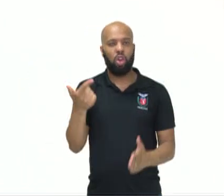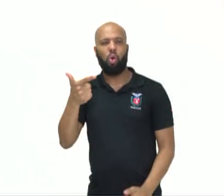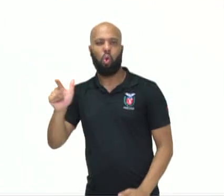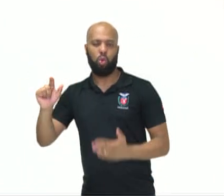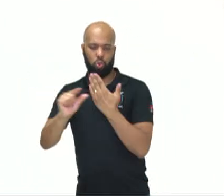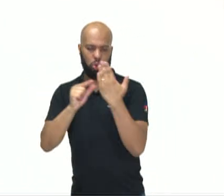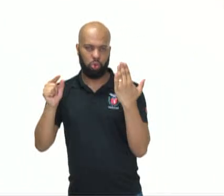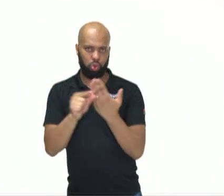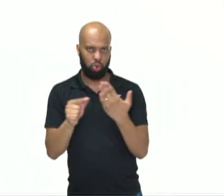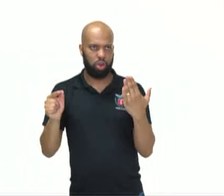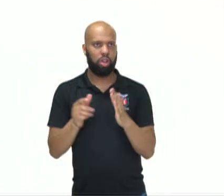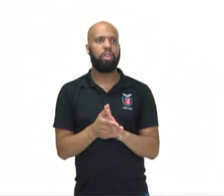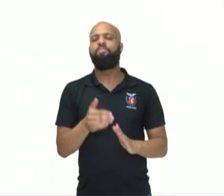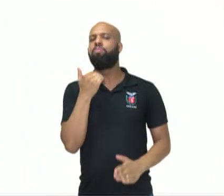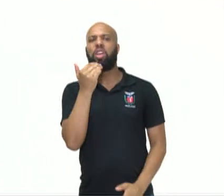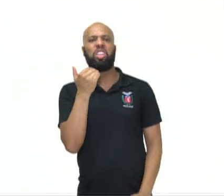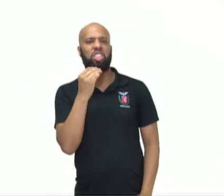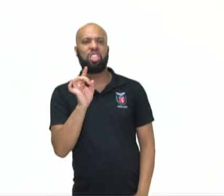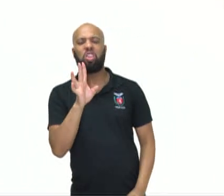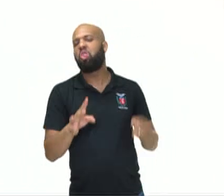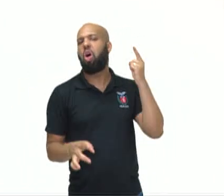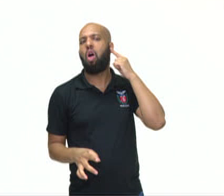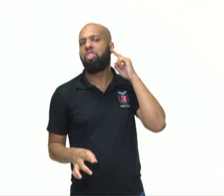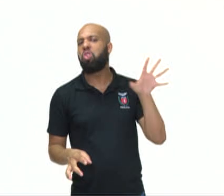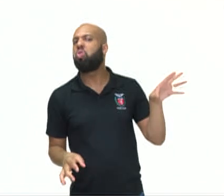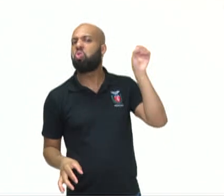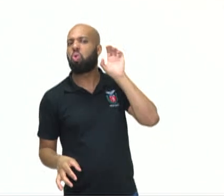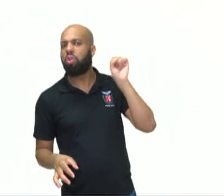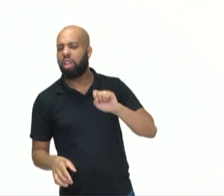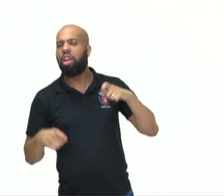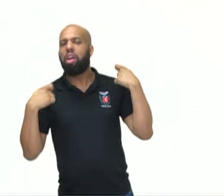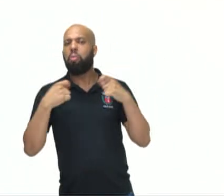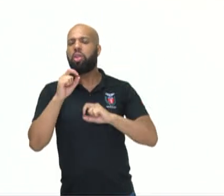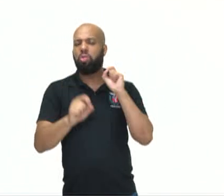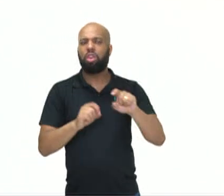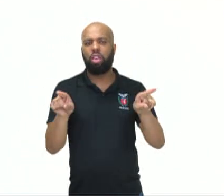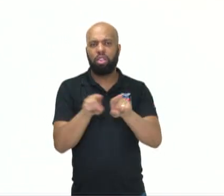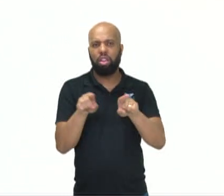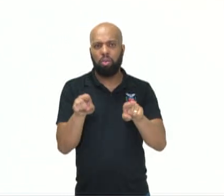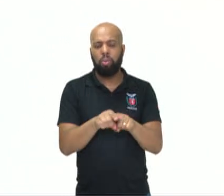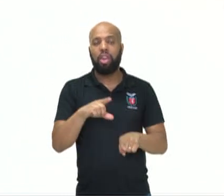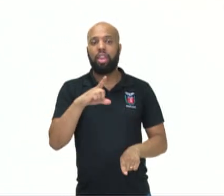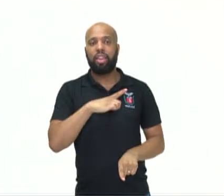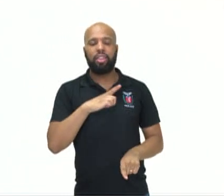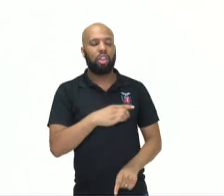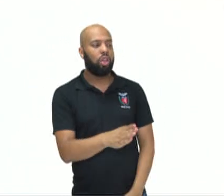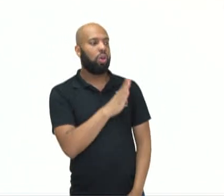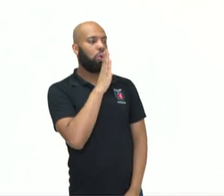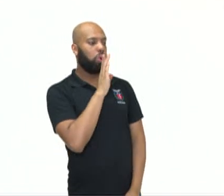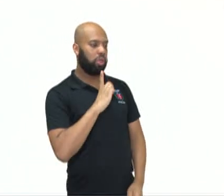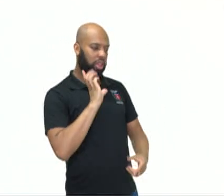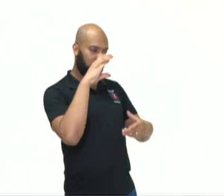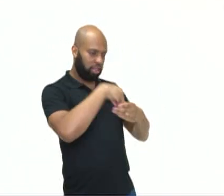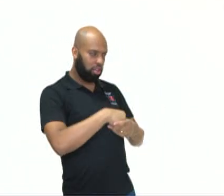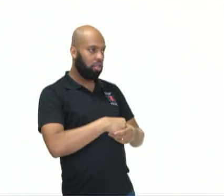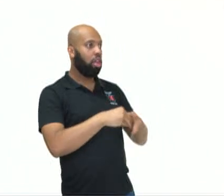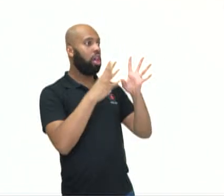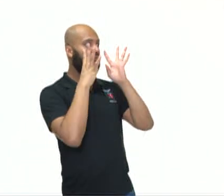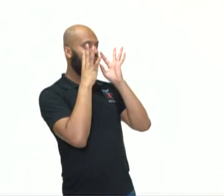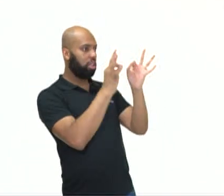Não é bastante ter ouvidos para ouvir o que é dito, é preciso também que haja silêncio dentro da